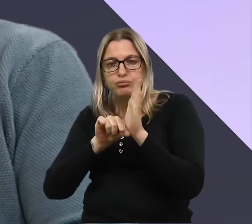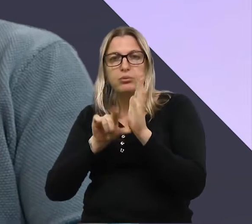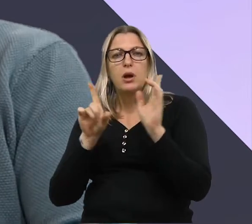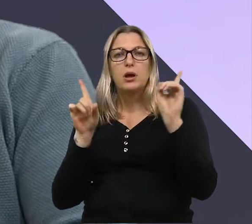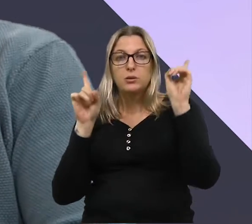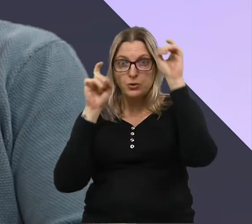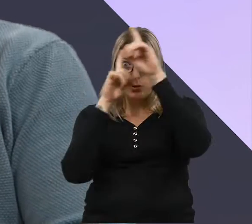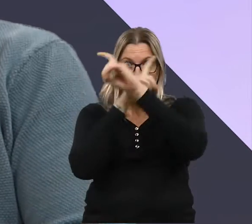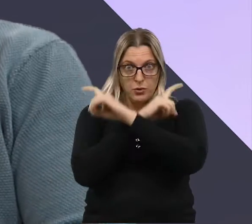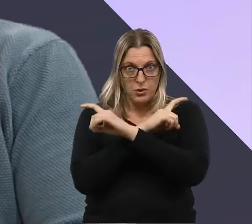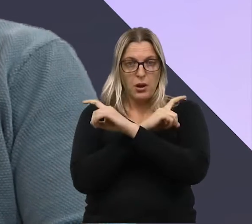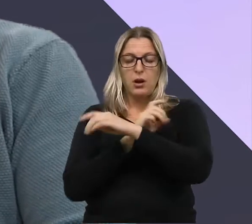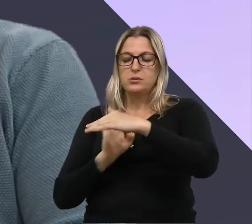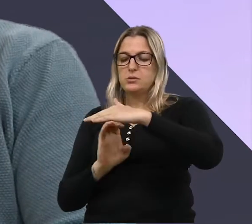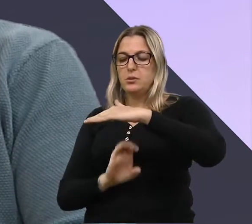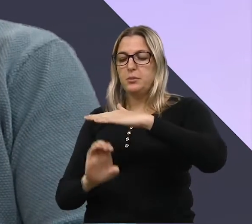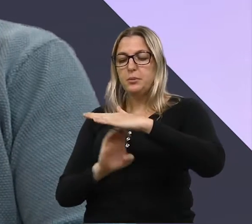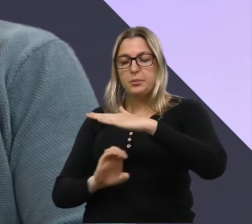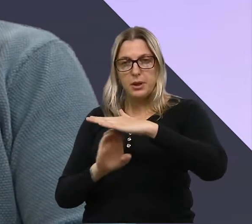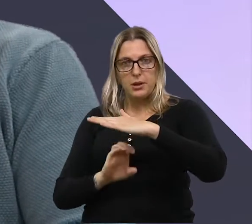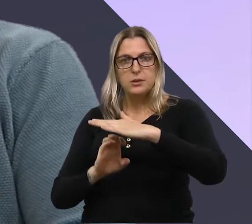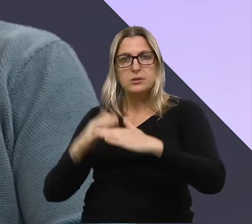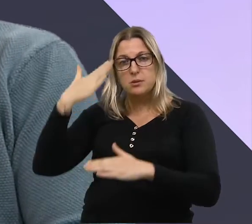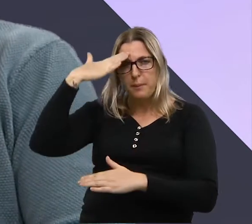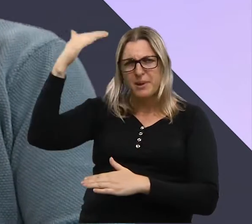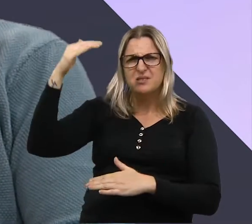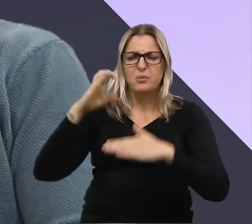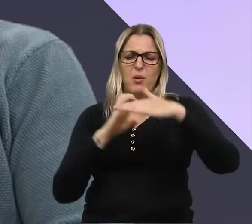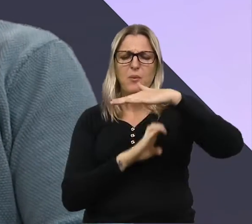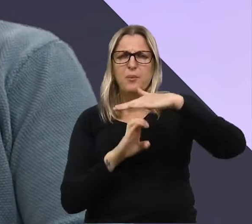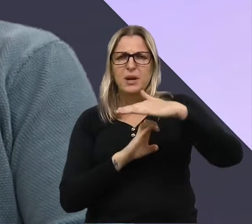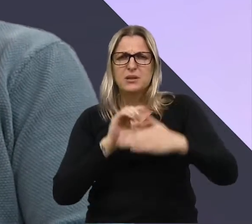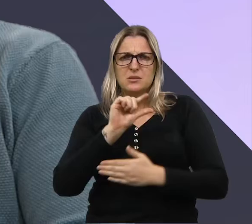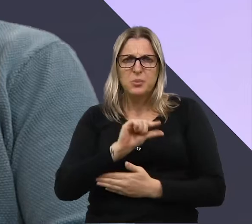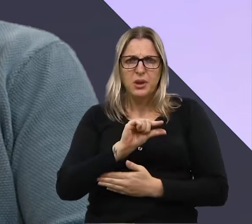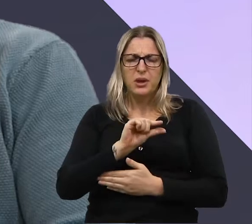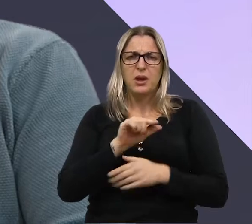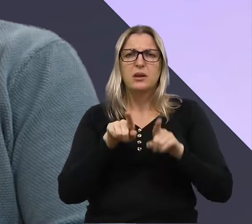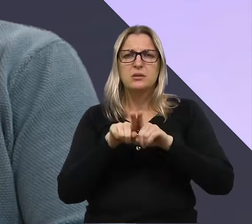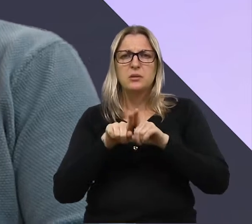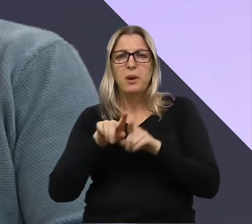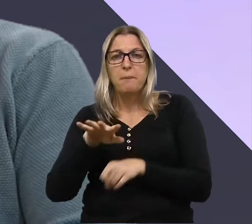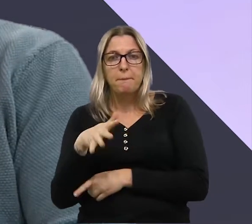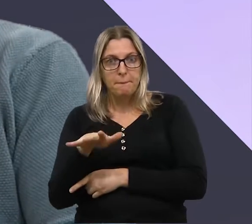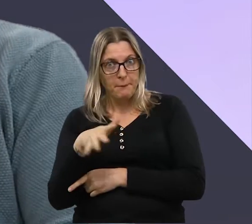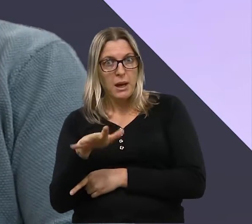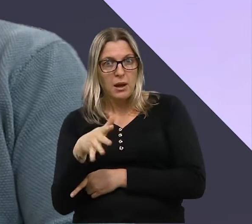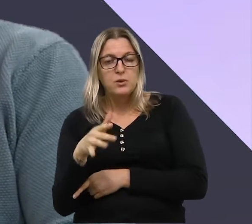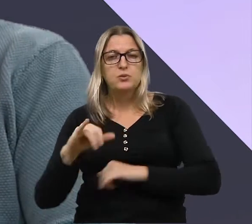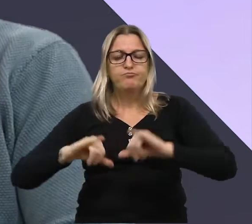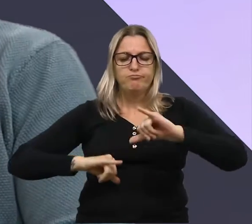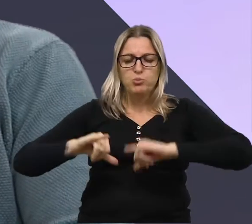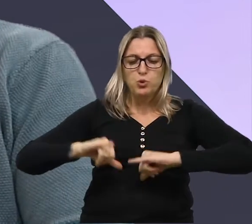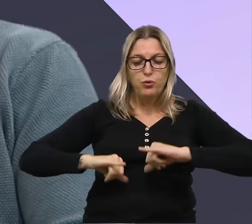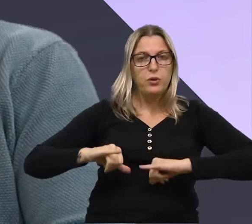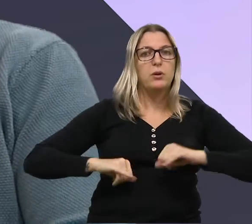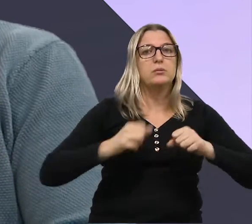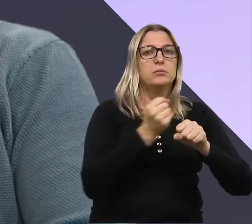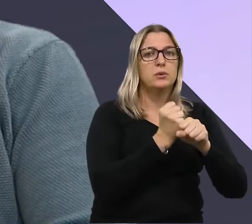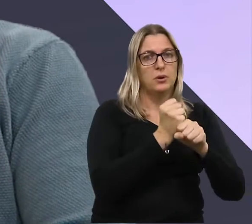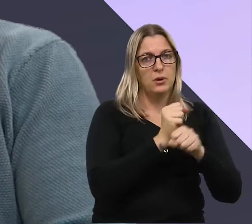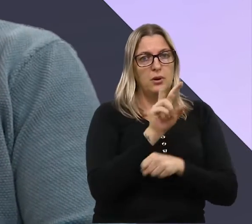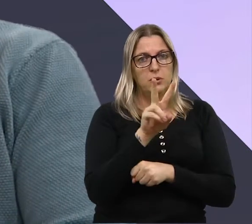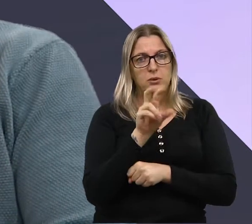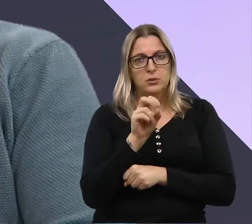um pouquinho as dificuldades que as empresas Principalmente as é que no dia de empresas médias vinham sofrendo aí durante